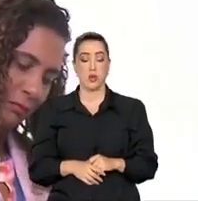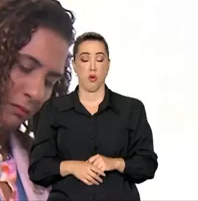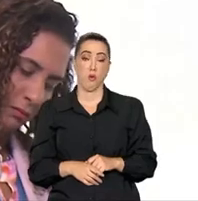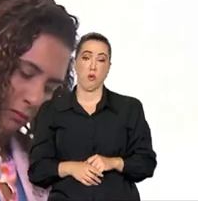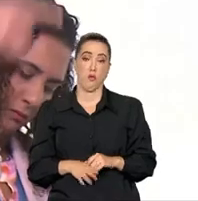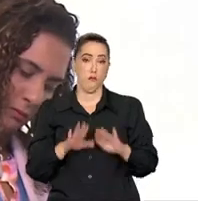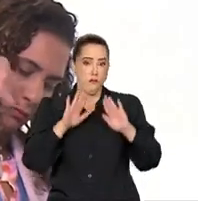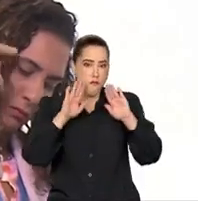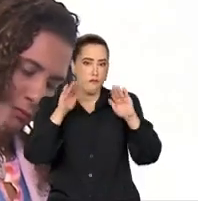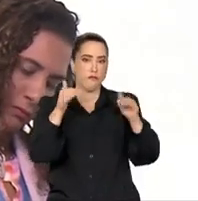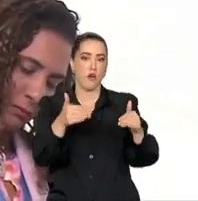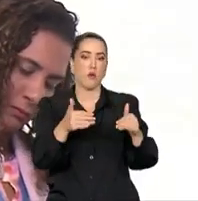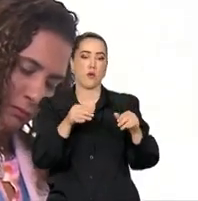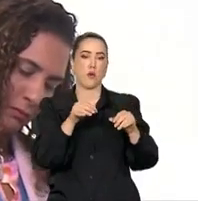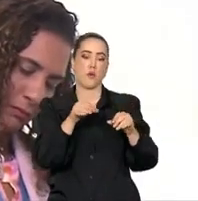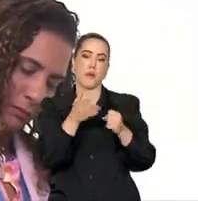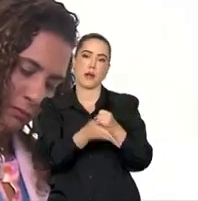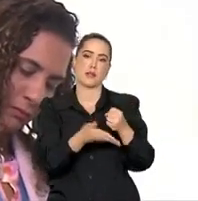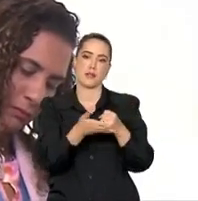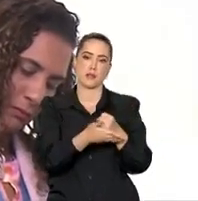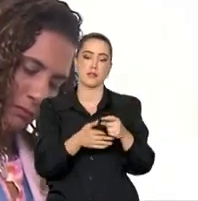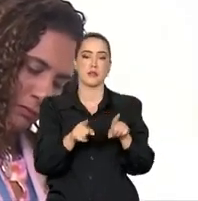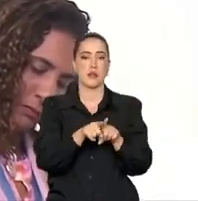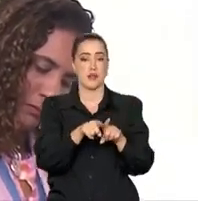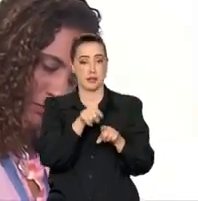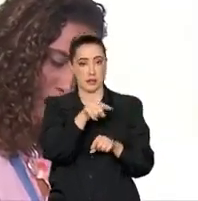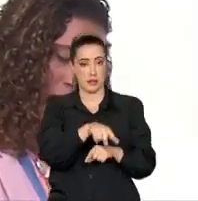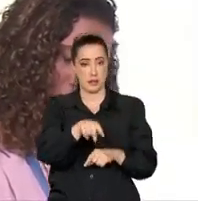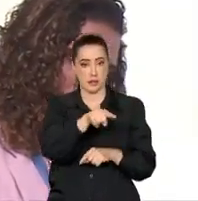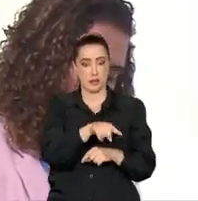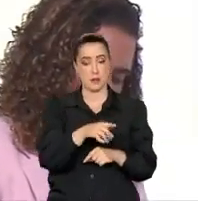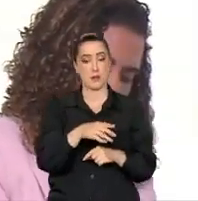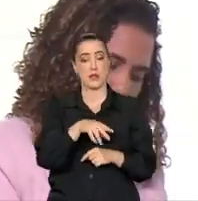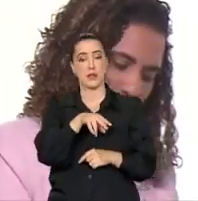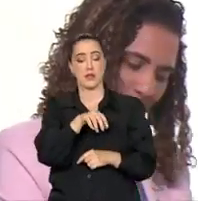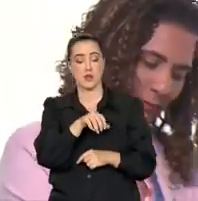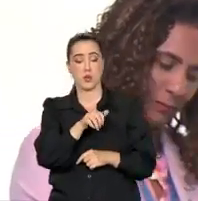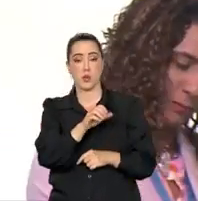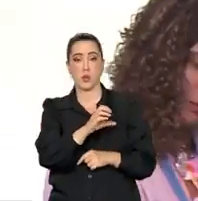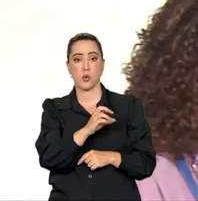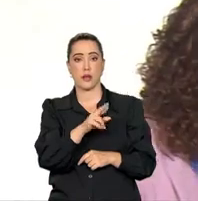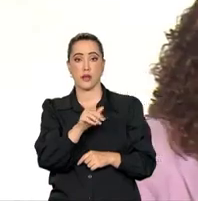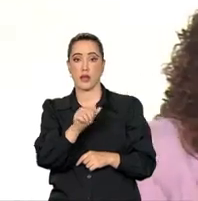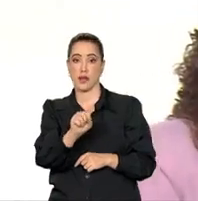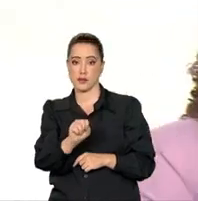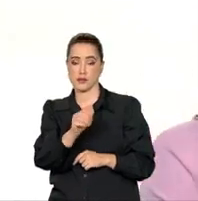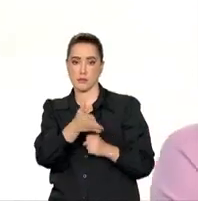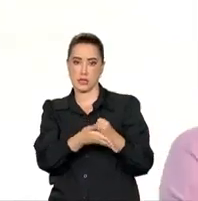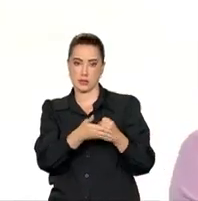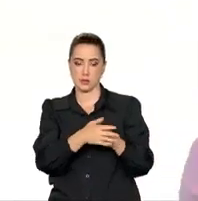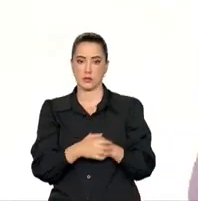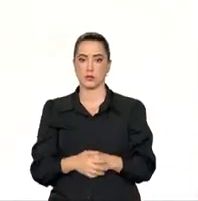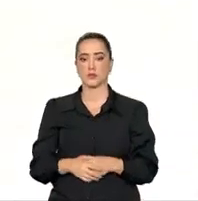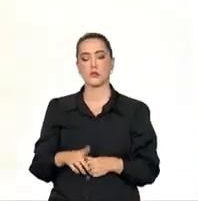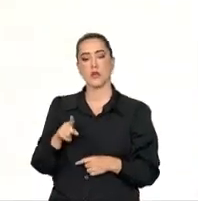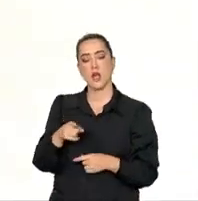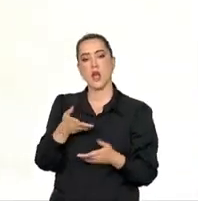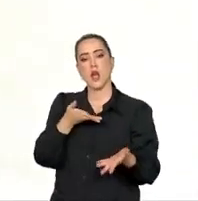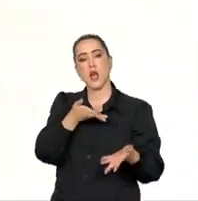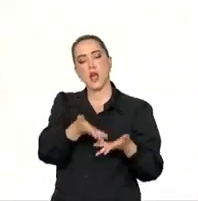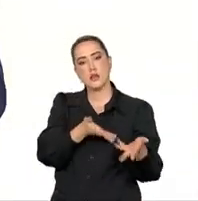básica. Né? O nome lá também é atenção primária, atenção básica. Já assistentes sociais,